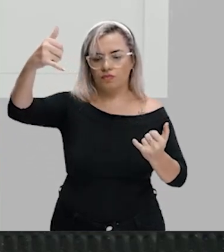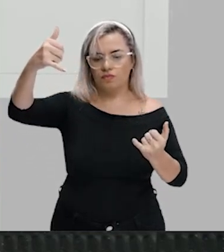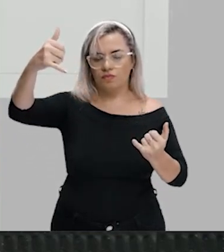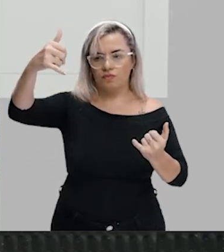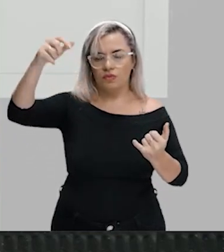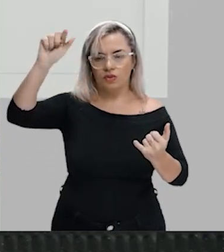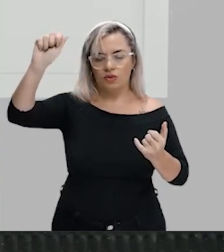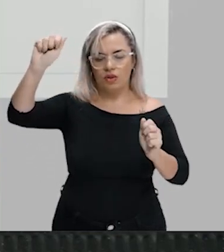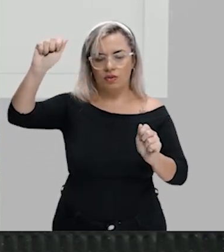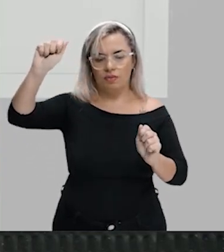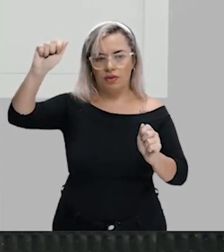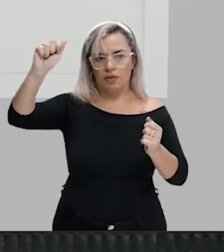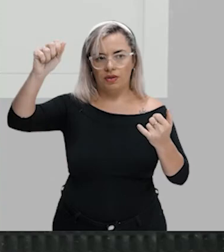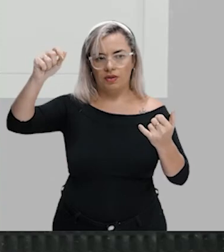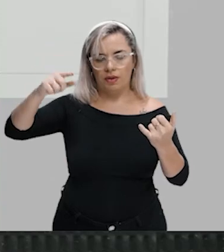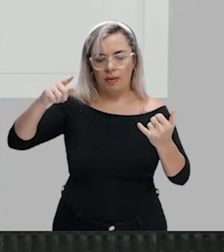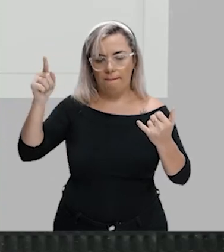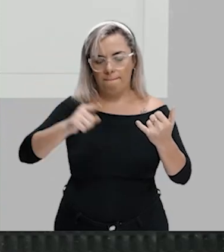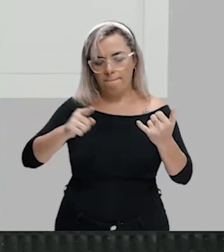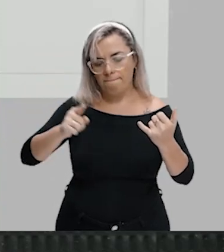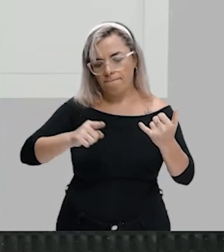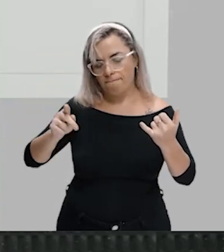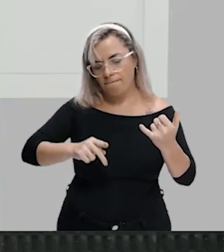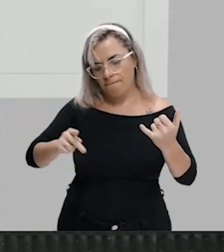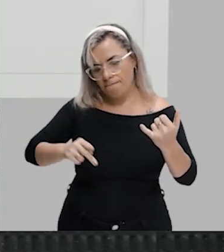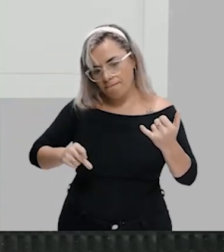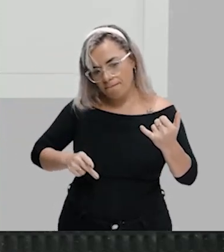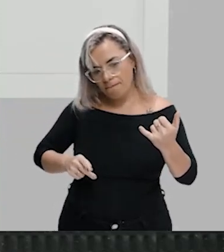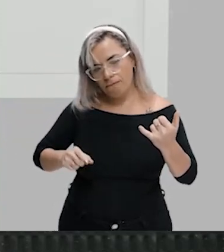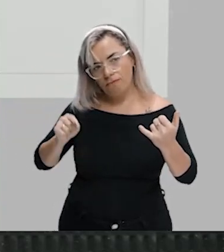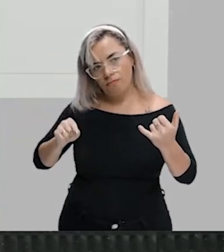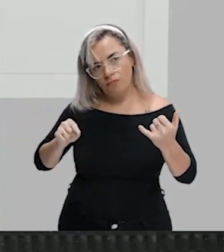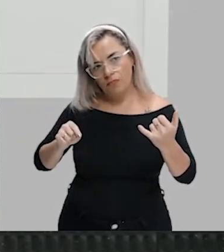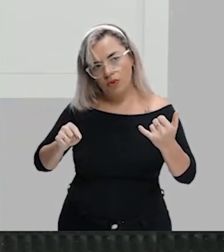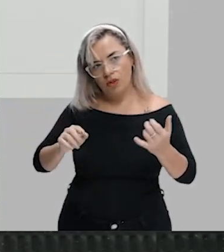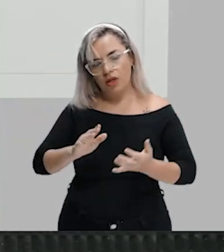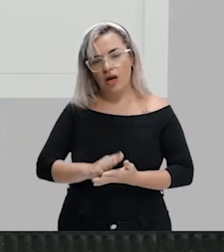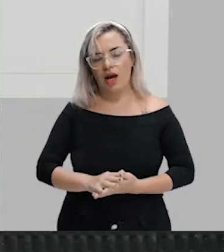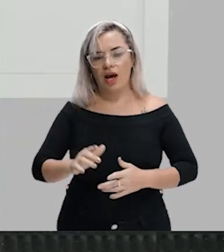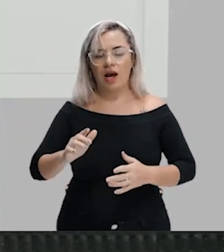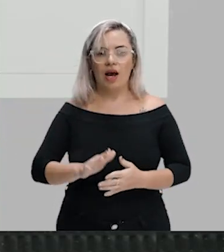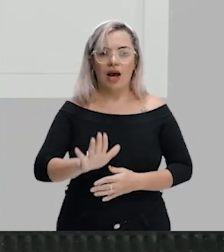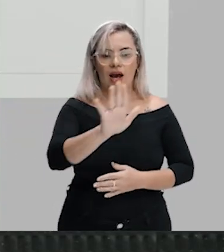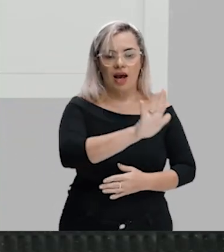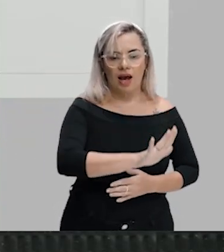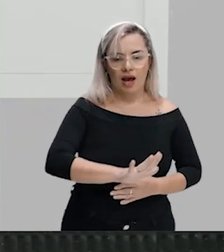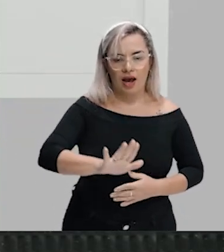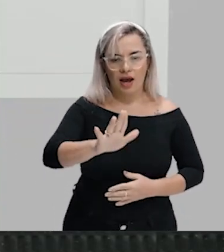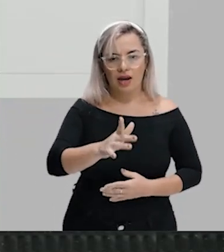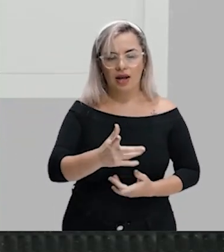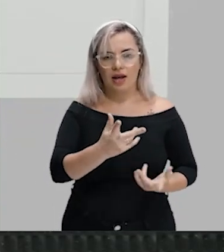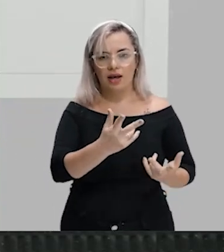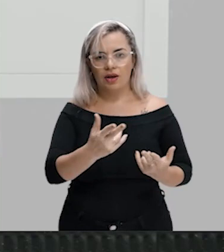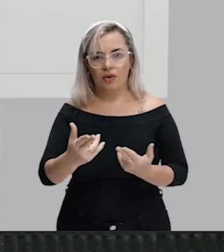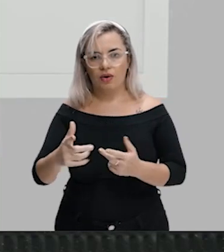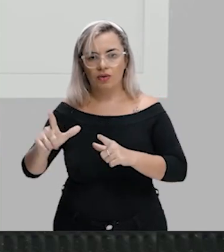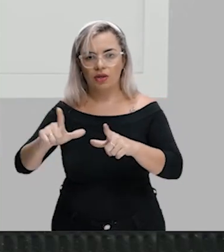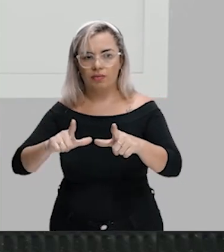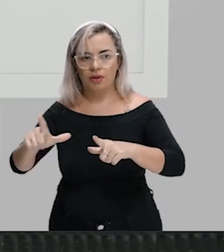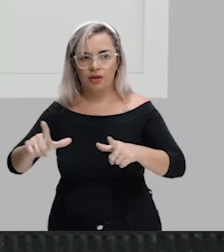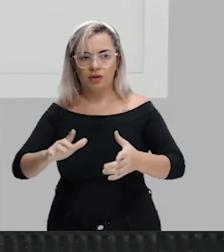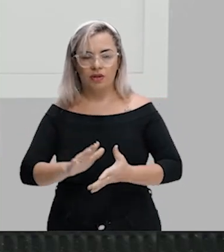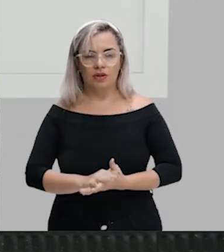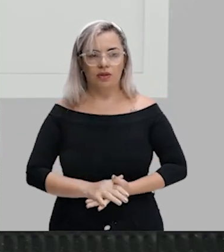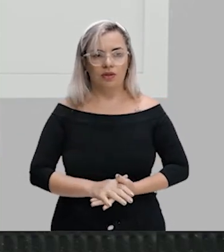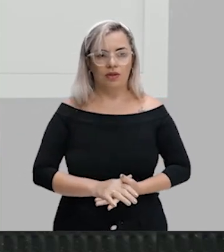e tirar a área, né, extrair a área, eu vou encontrar que a área é igual ao trabalho, né? Então, eu sei que o trabalho